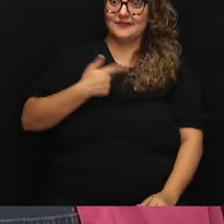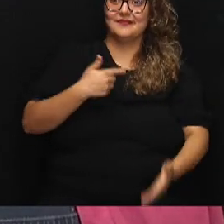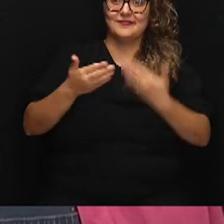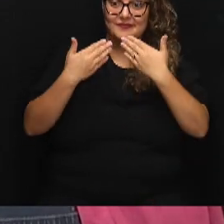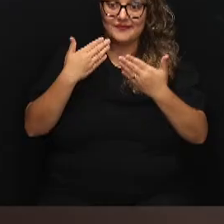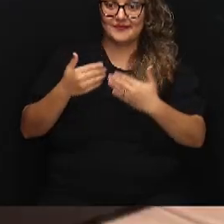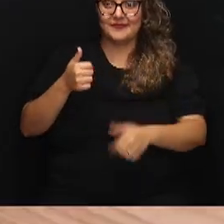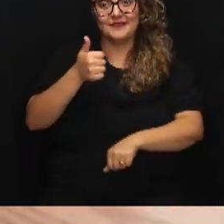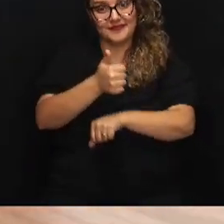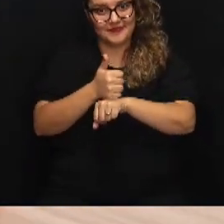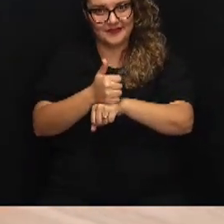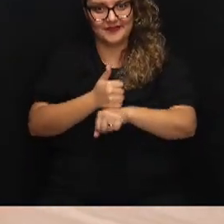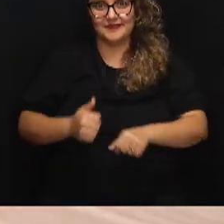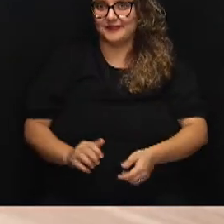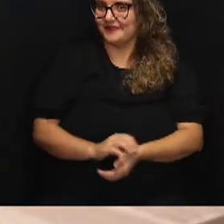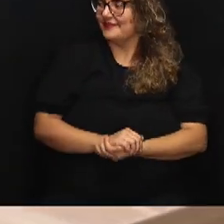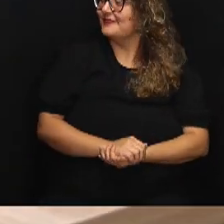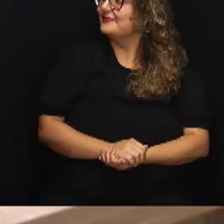conversar com um profissional.